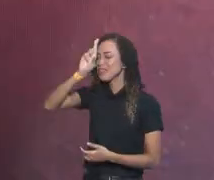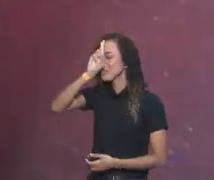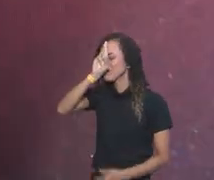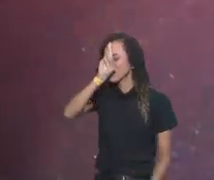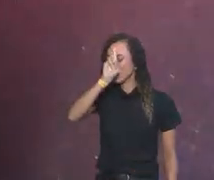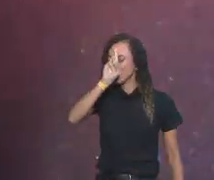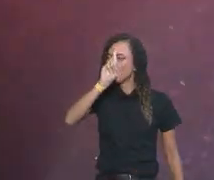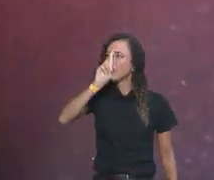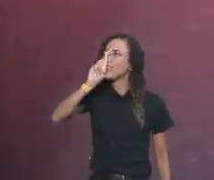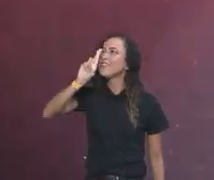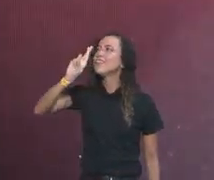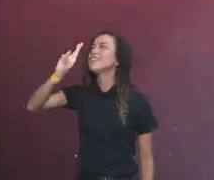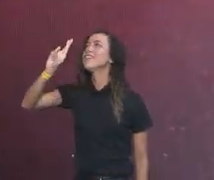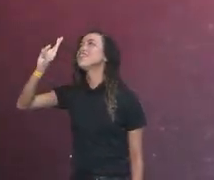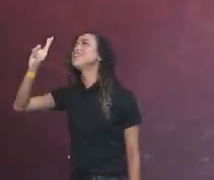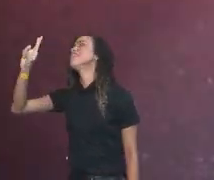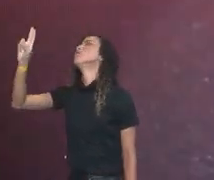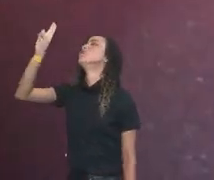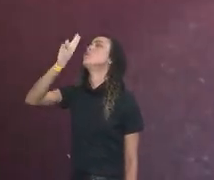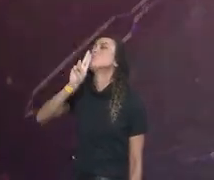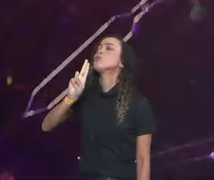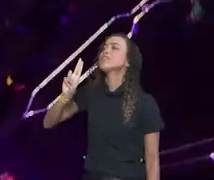usa-me Senhor